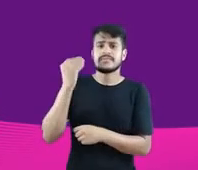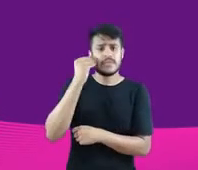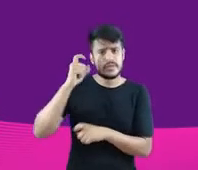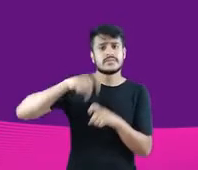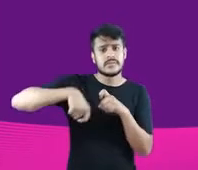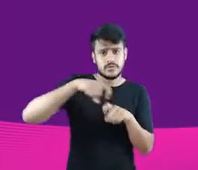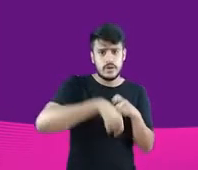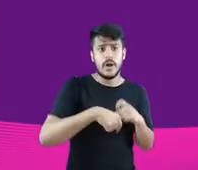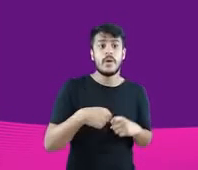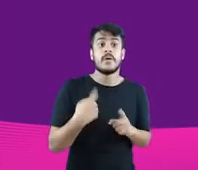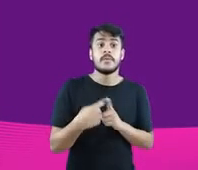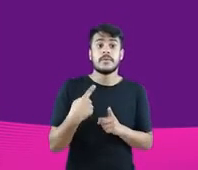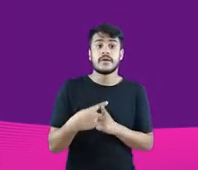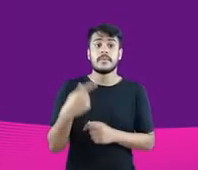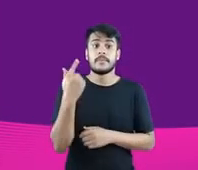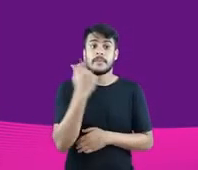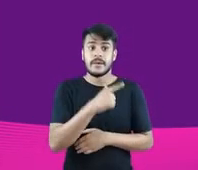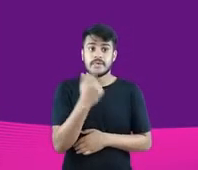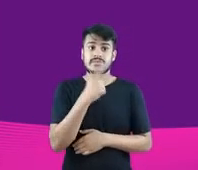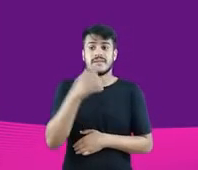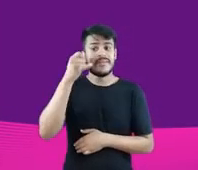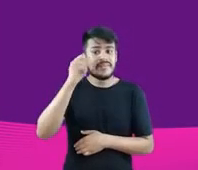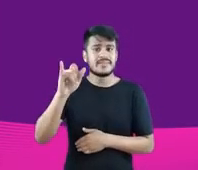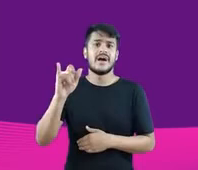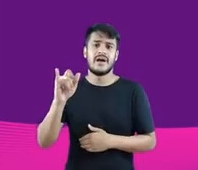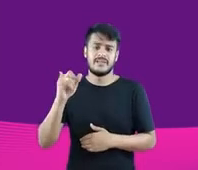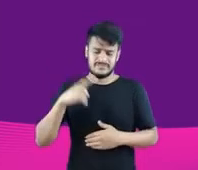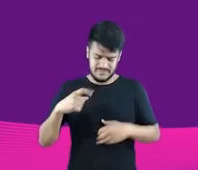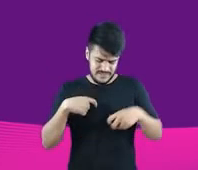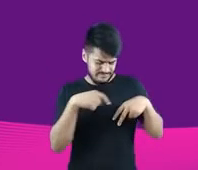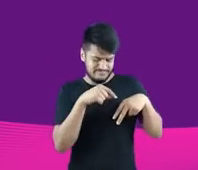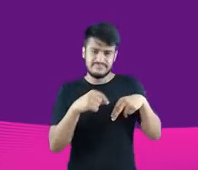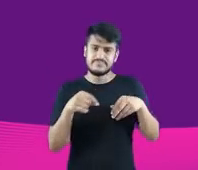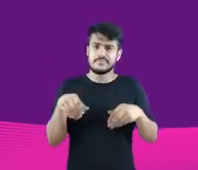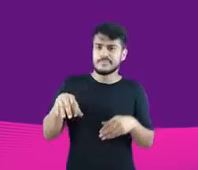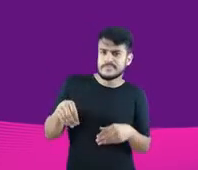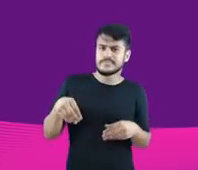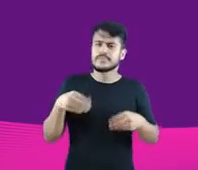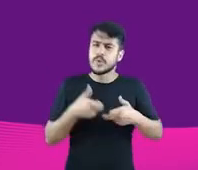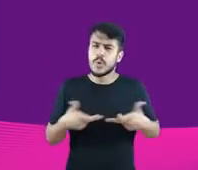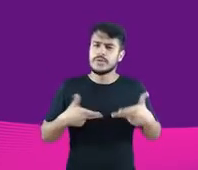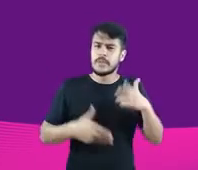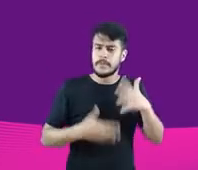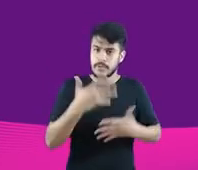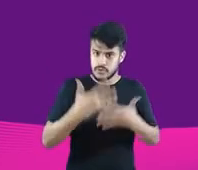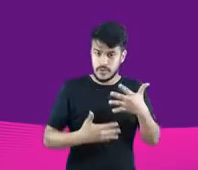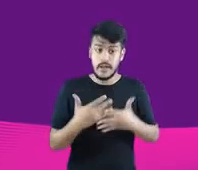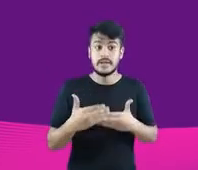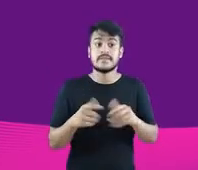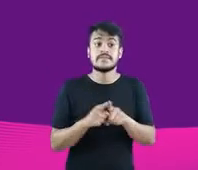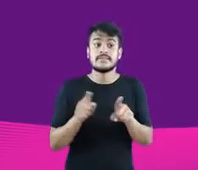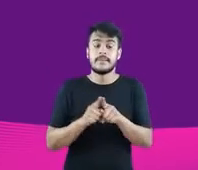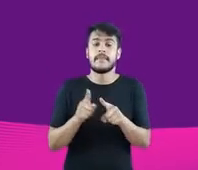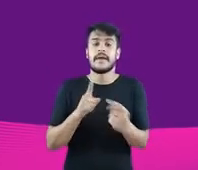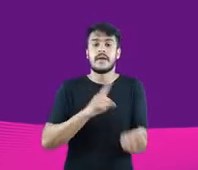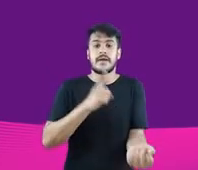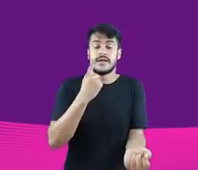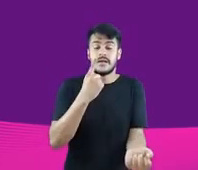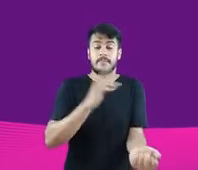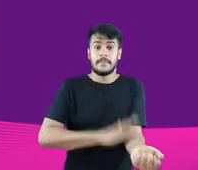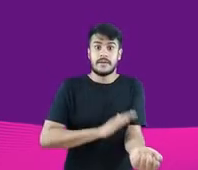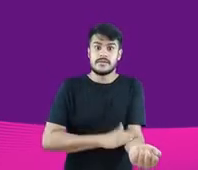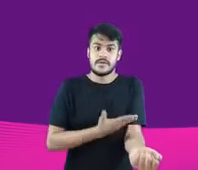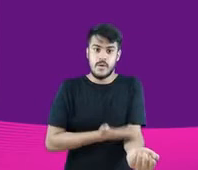irrigação dos tecidos pélvicos, controle de hipertensão, do diabetes. E quais são, então, os sintomas que a gente